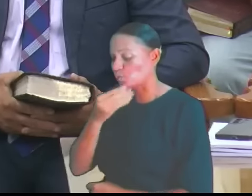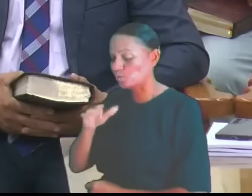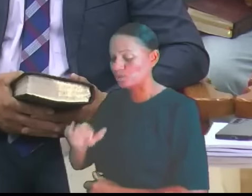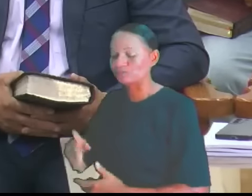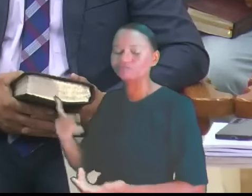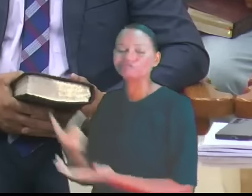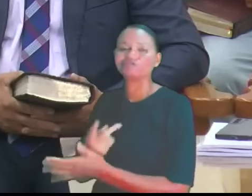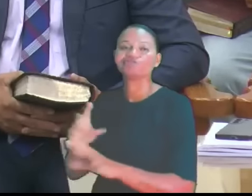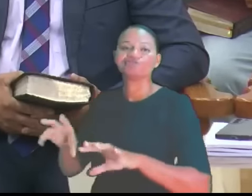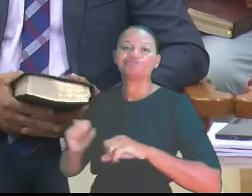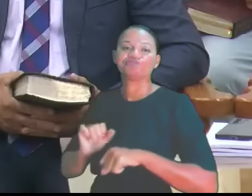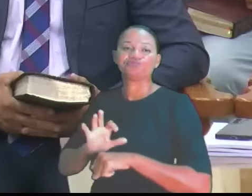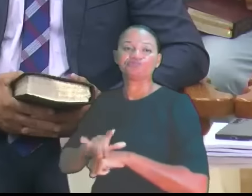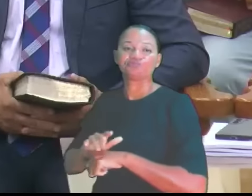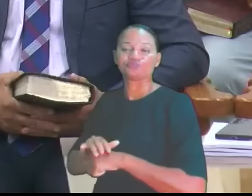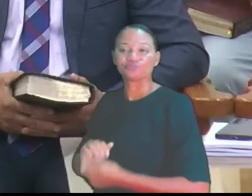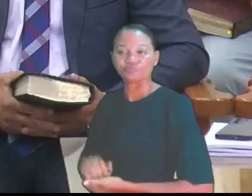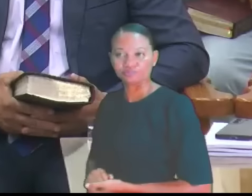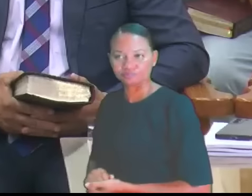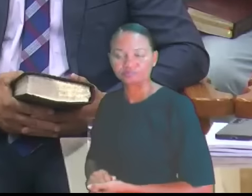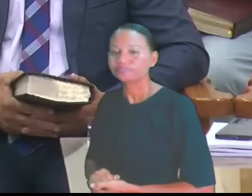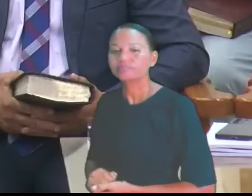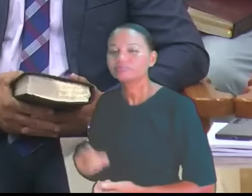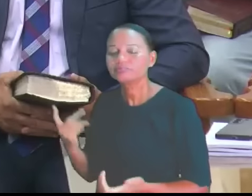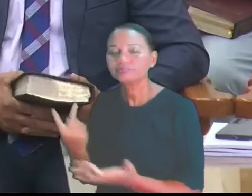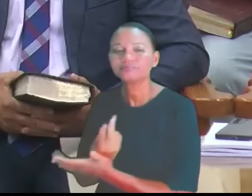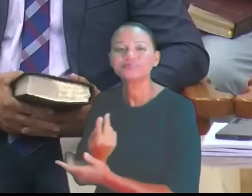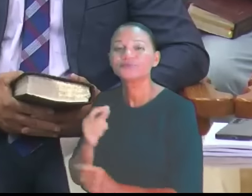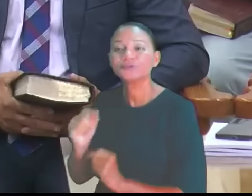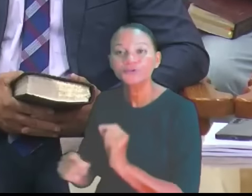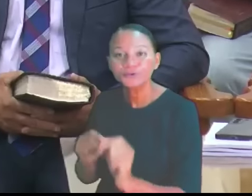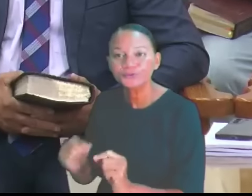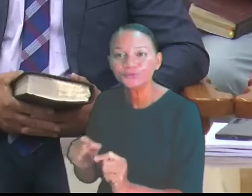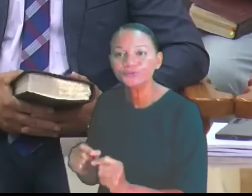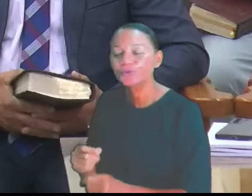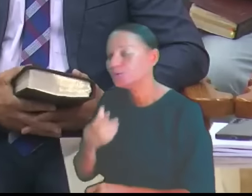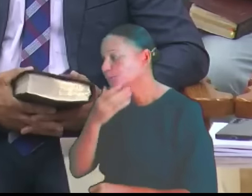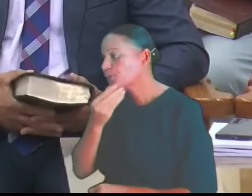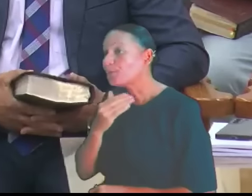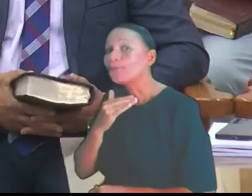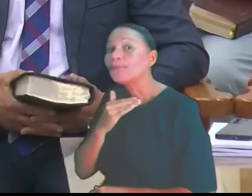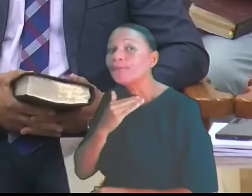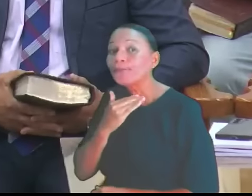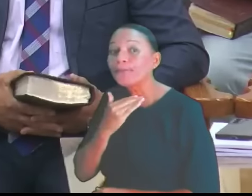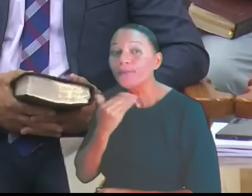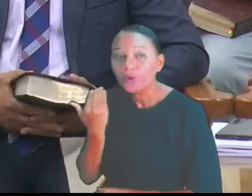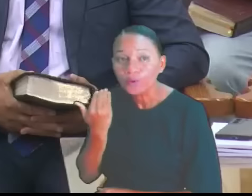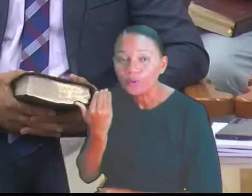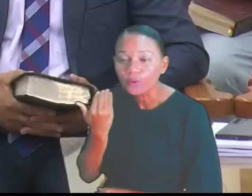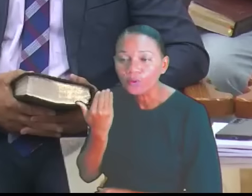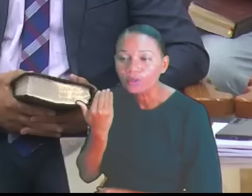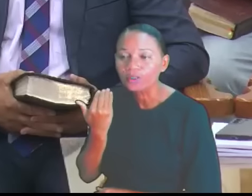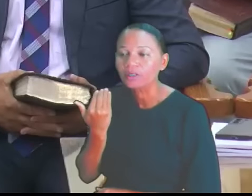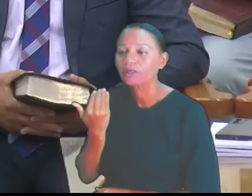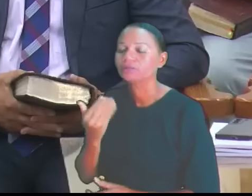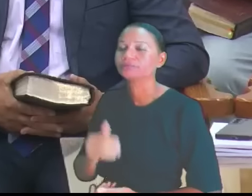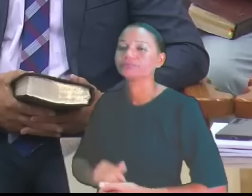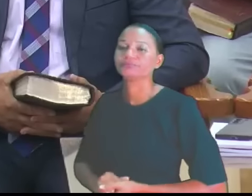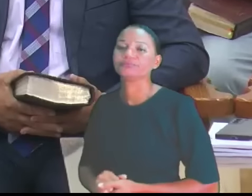doente. Seguiu, sabe o que aconteceu mais? O menino morreu. Mas o profeta estava